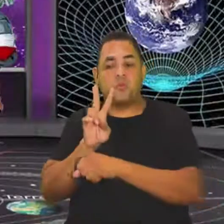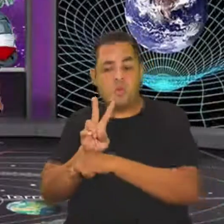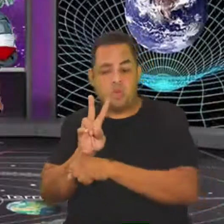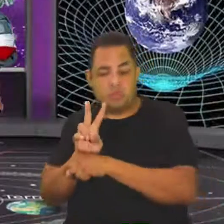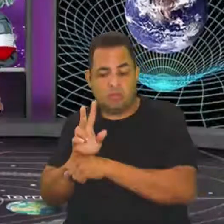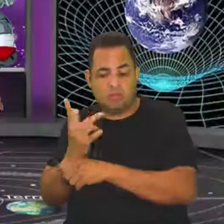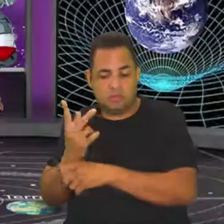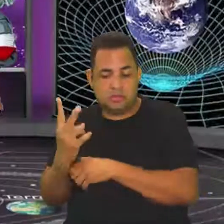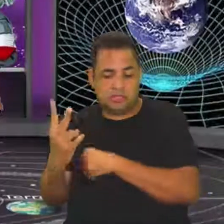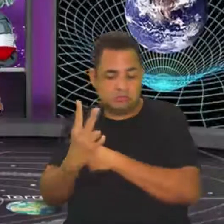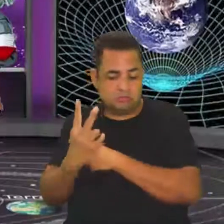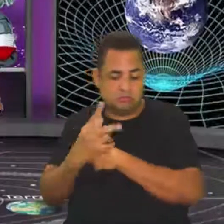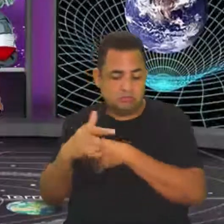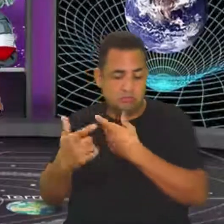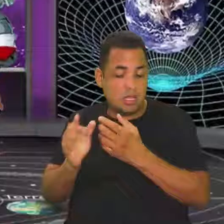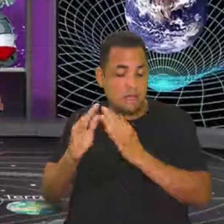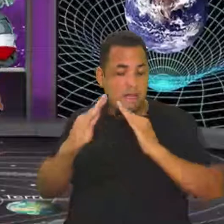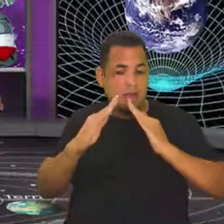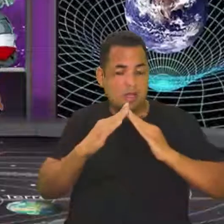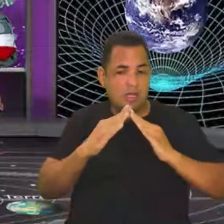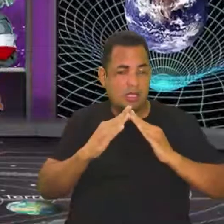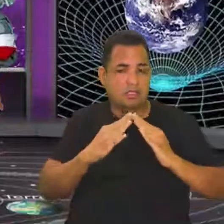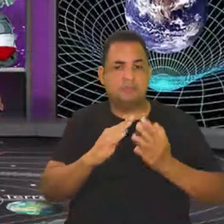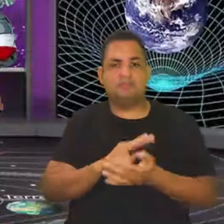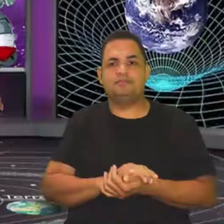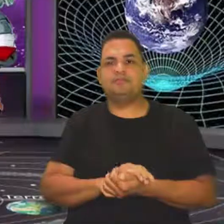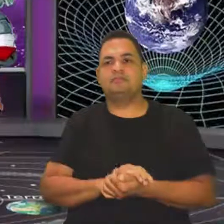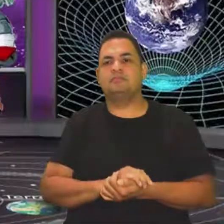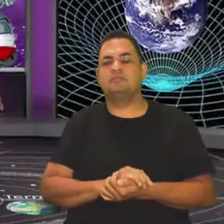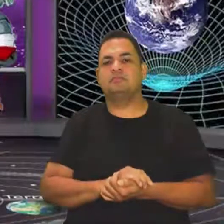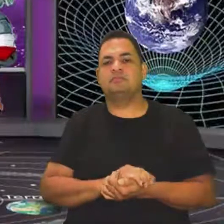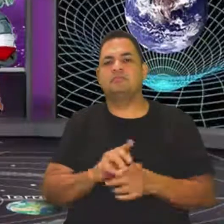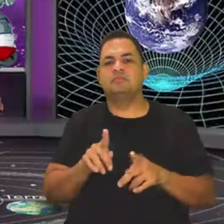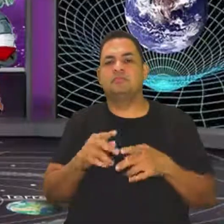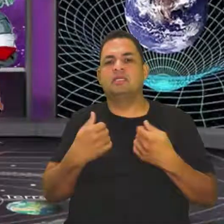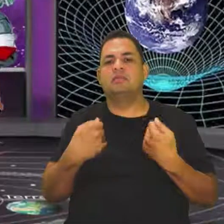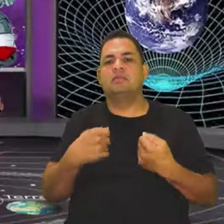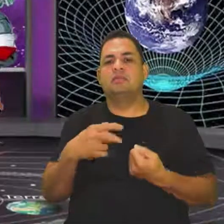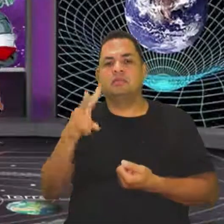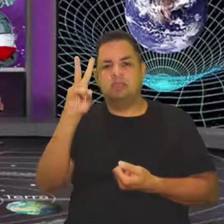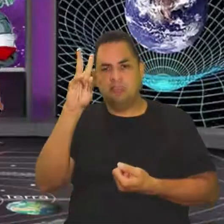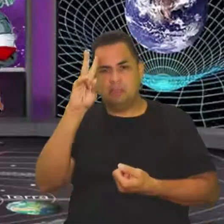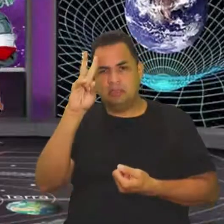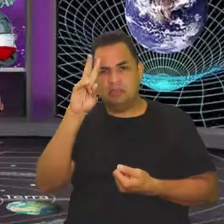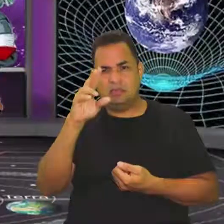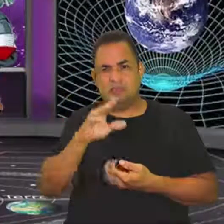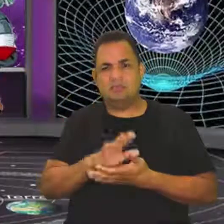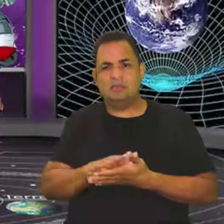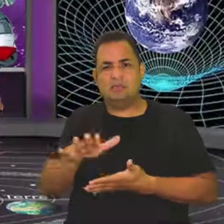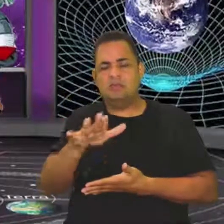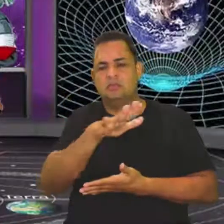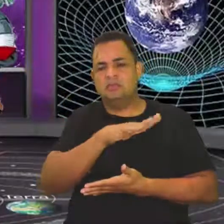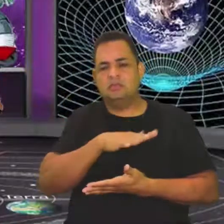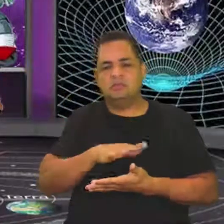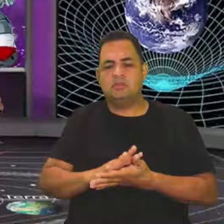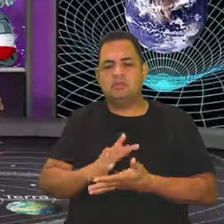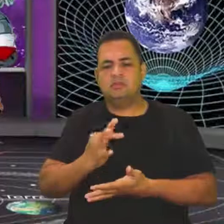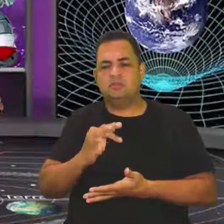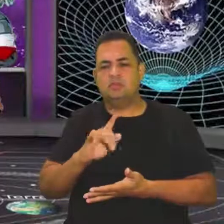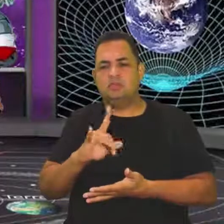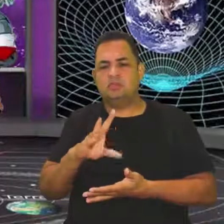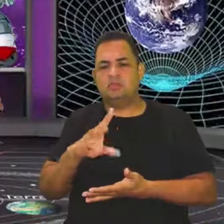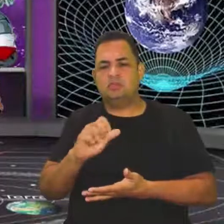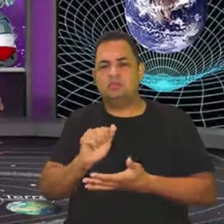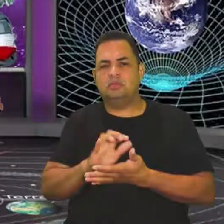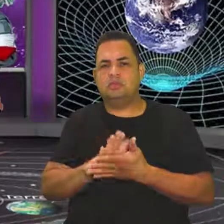para casa e se abrigar. Falamos aqui, e tem que lembrar, tá? Superfícies equipotenciais é uma parte